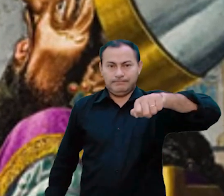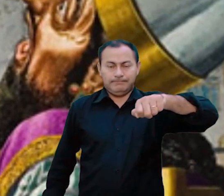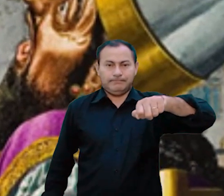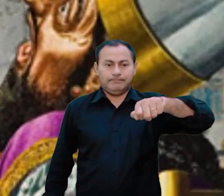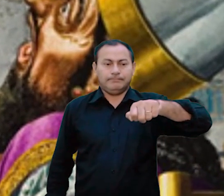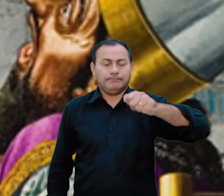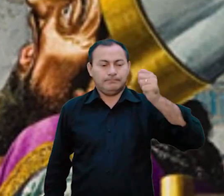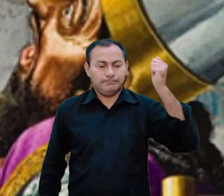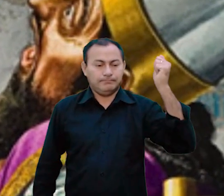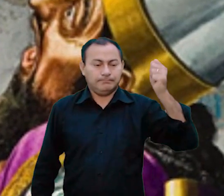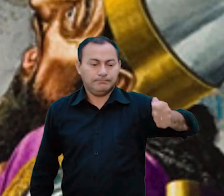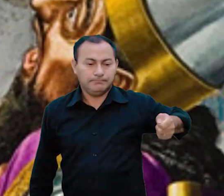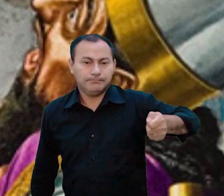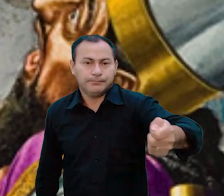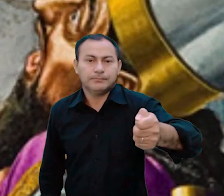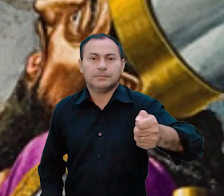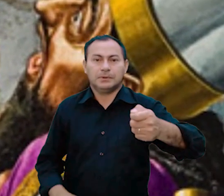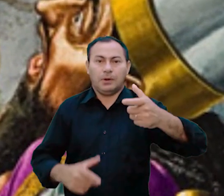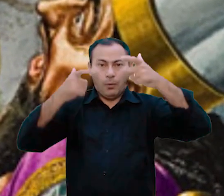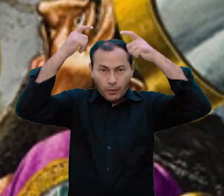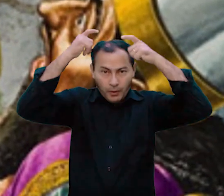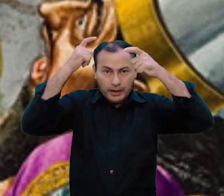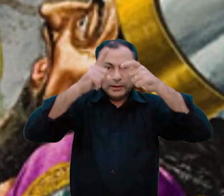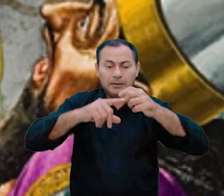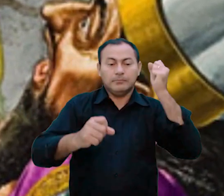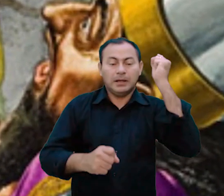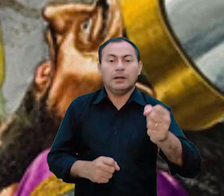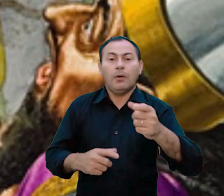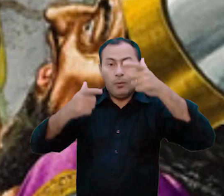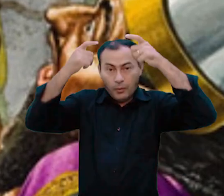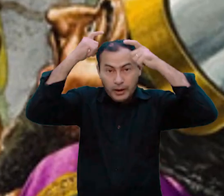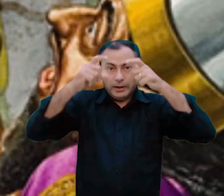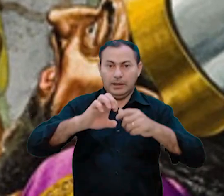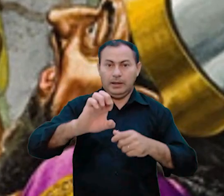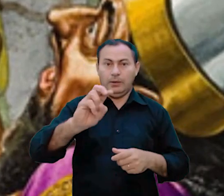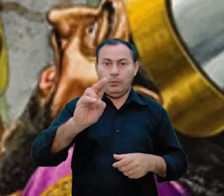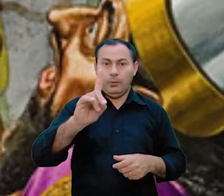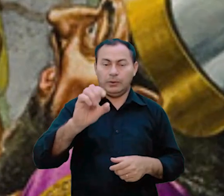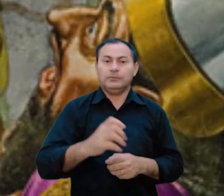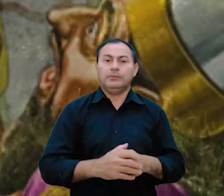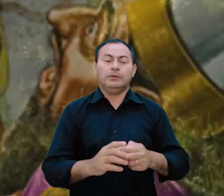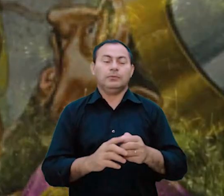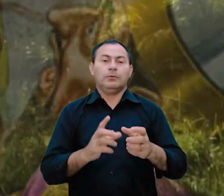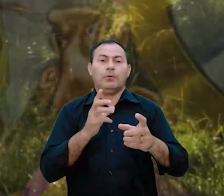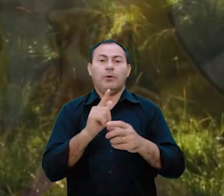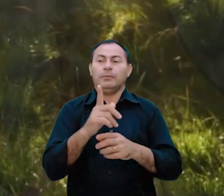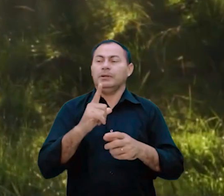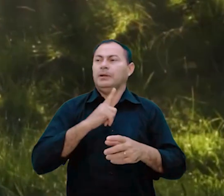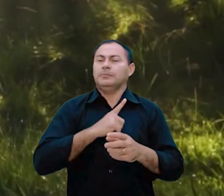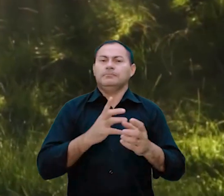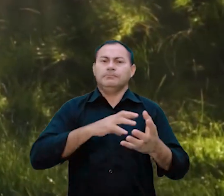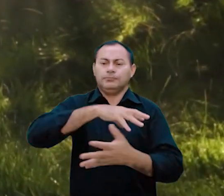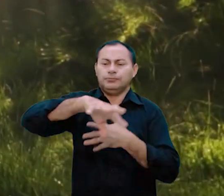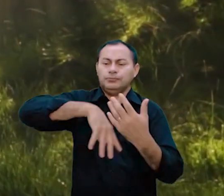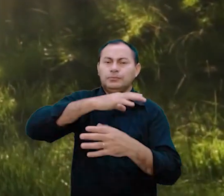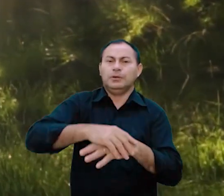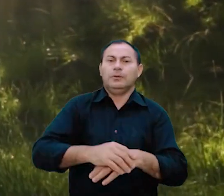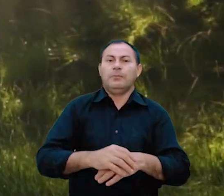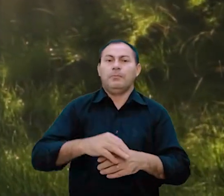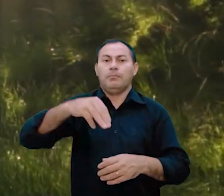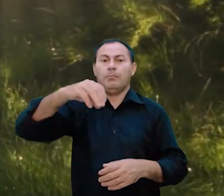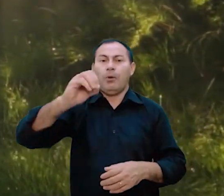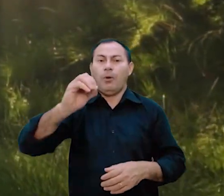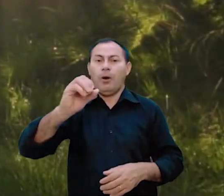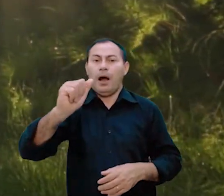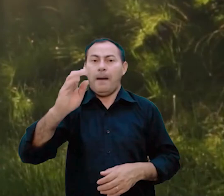a espada e matou o rei. Depois de assassinar o rei, Eude armou um golpe. Houve uma